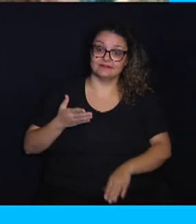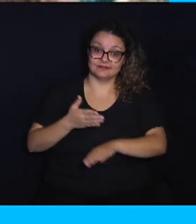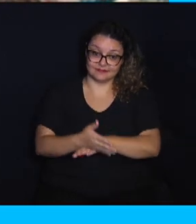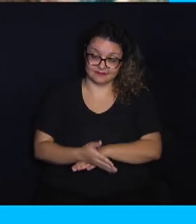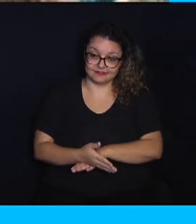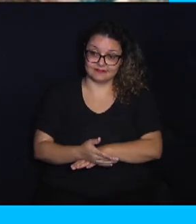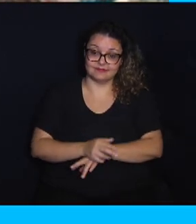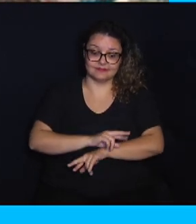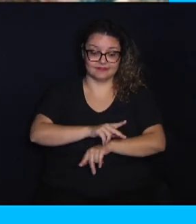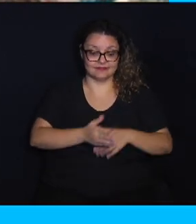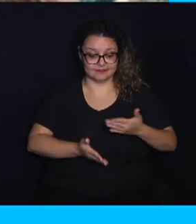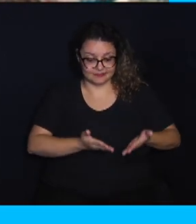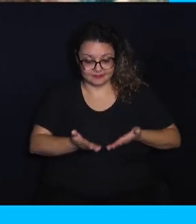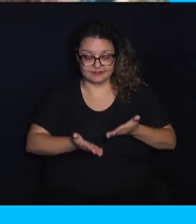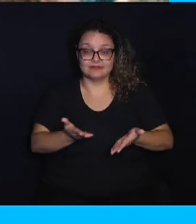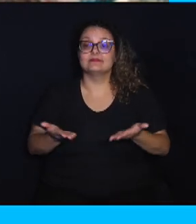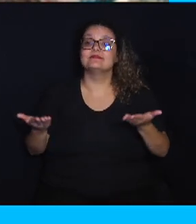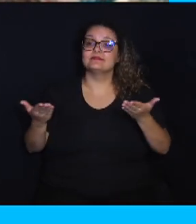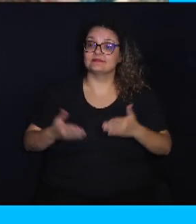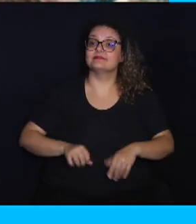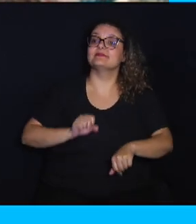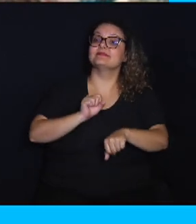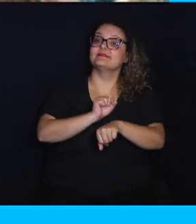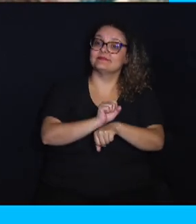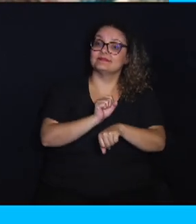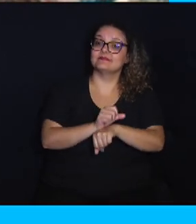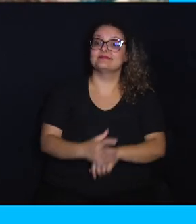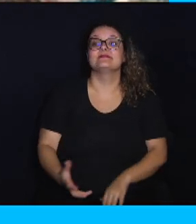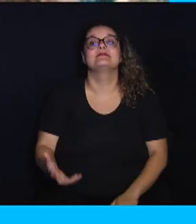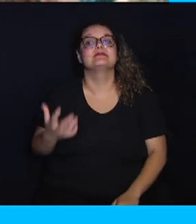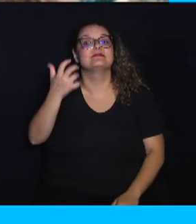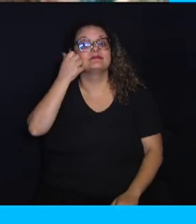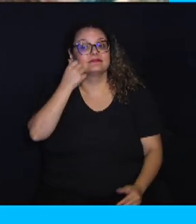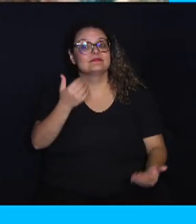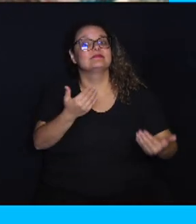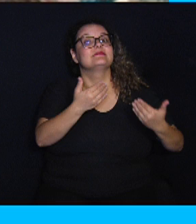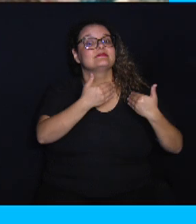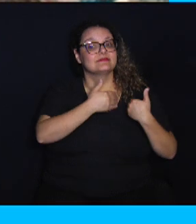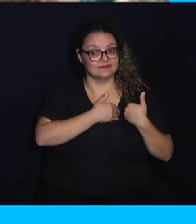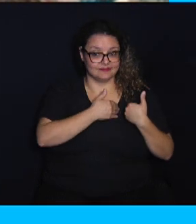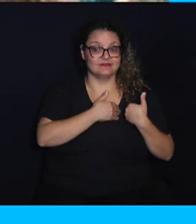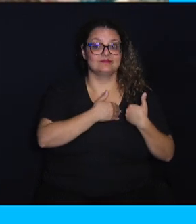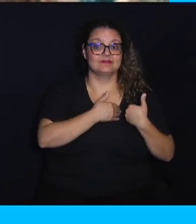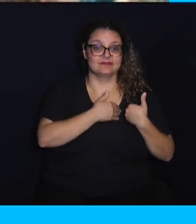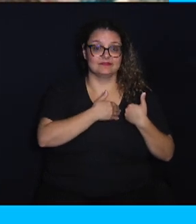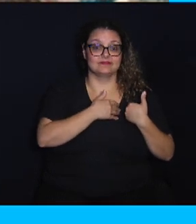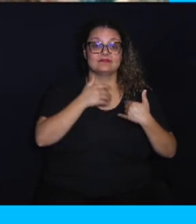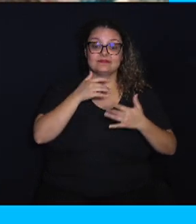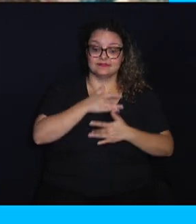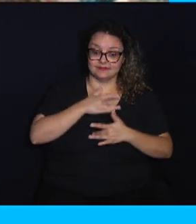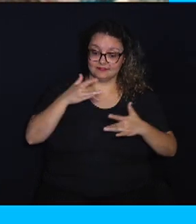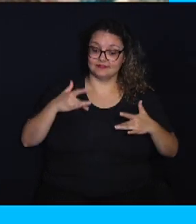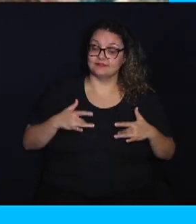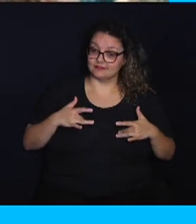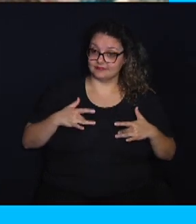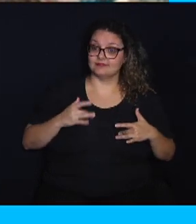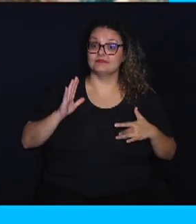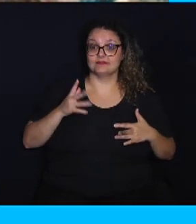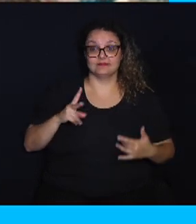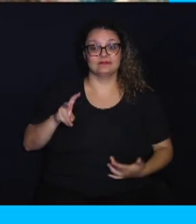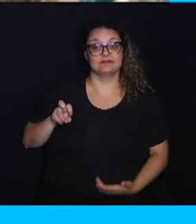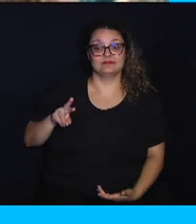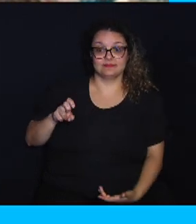por tratamento e agora espera por uma adoção responsável. Está saudável, já